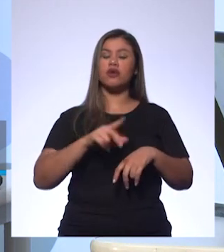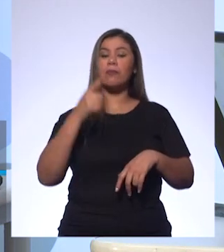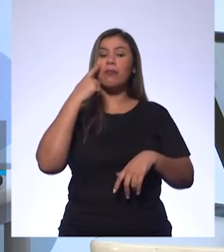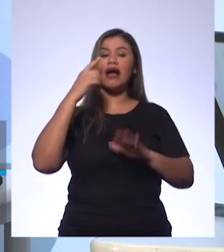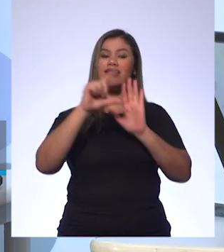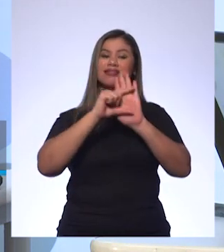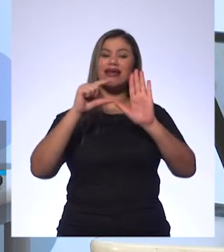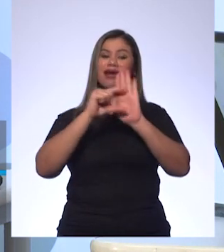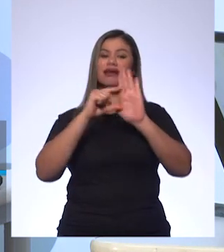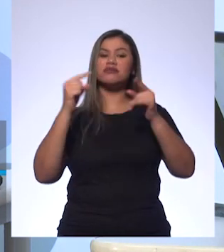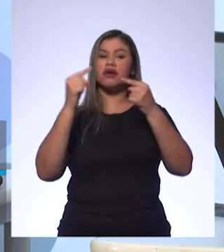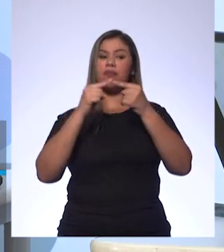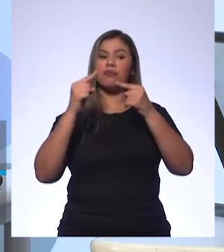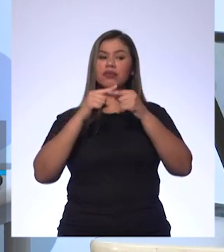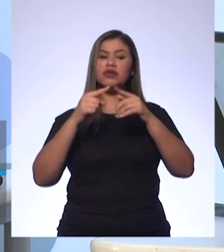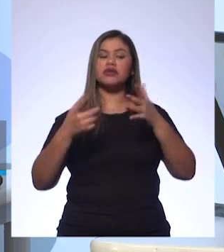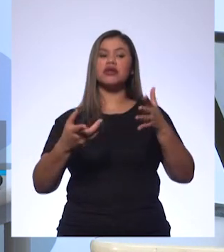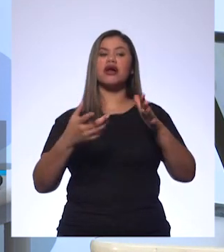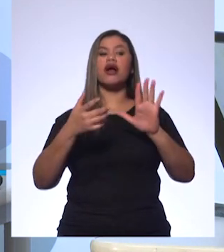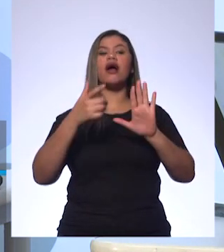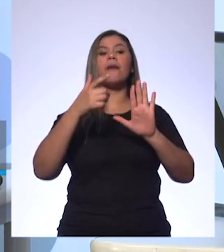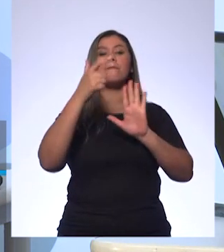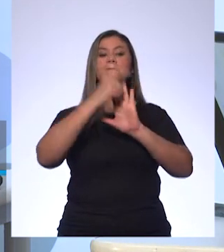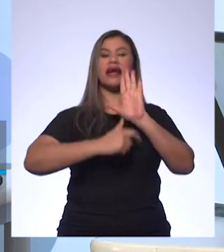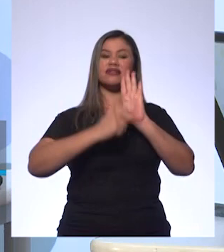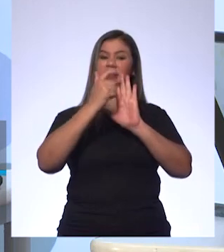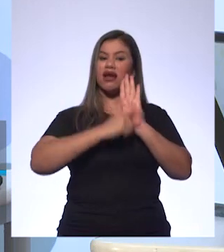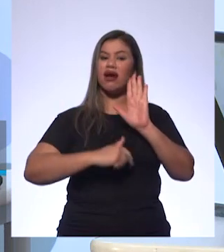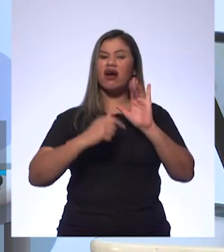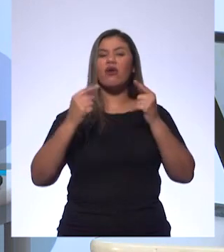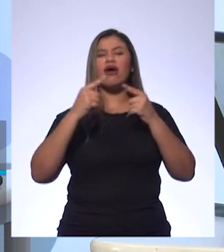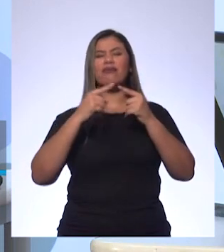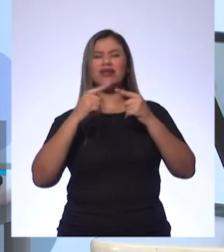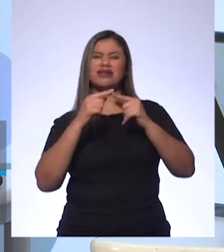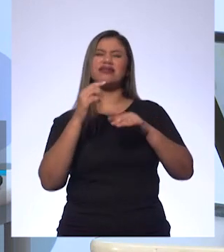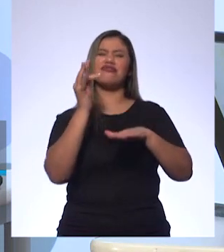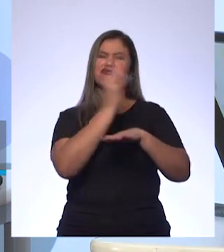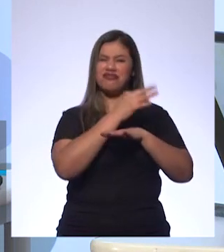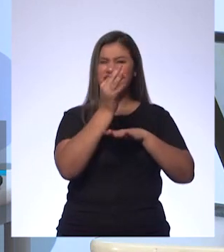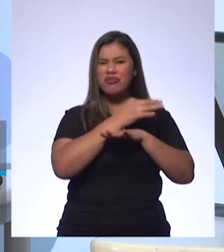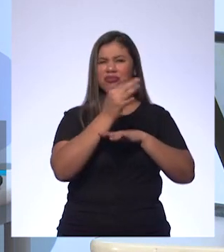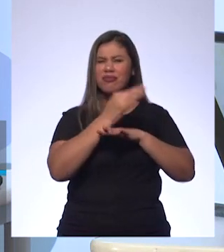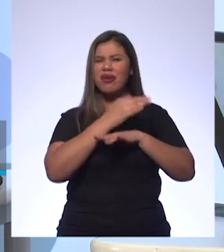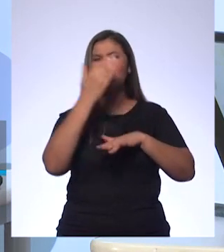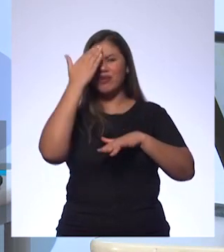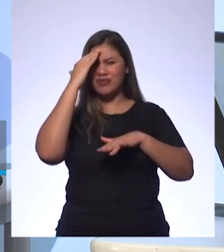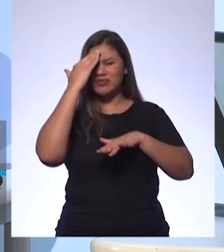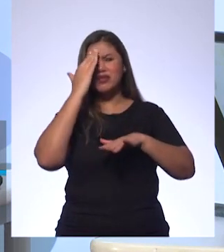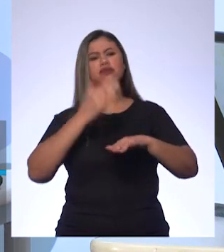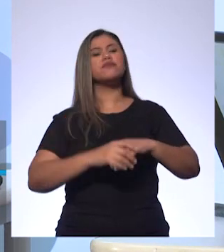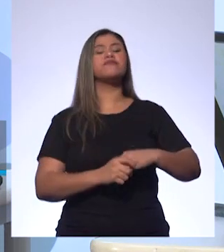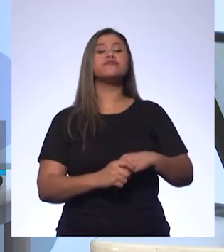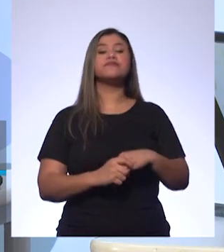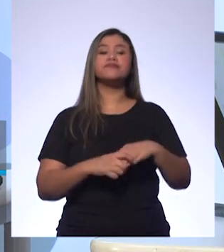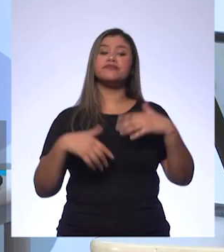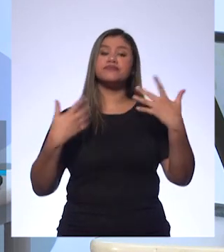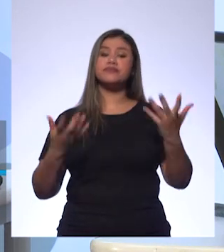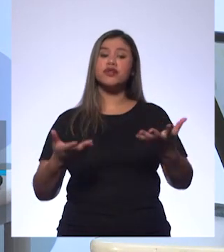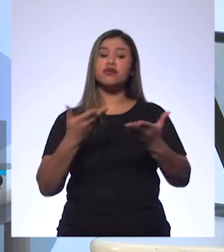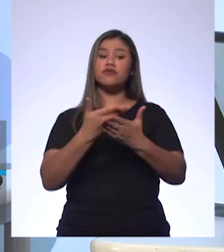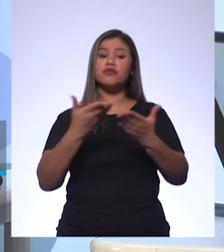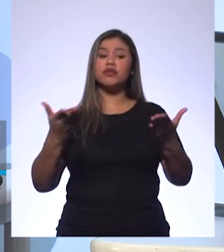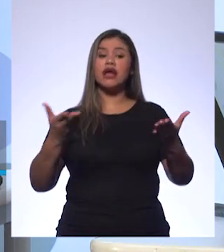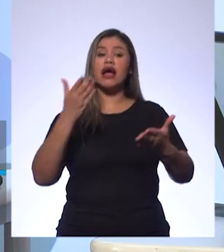padrão. Antigamente, a gente falava norma culta. Mas hoje a gente usa a norma padrão, que é uma nomenclatura até do nosso currículo. Então, eu quero que o nosso